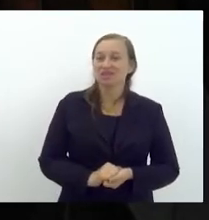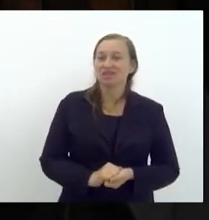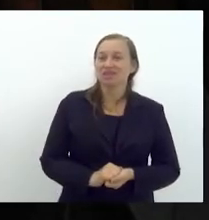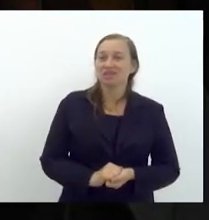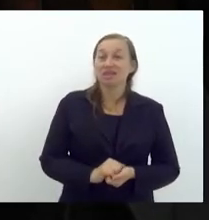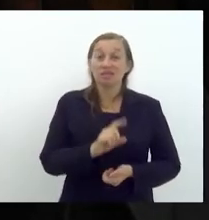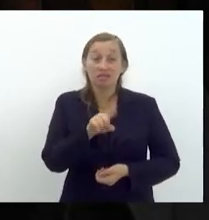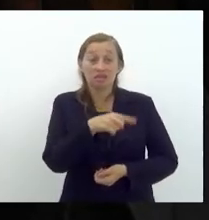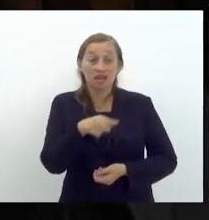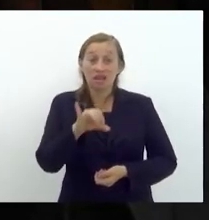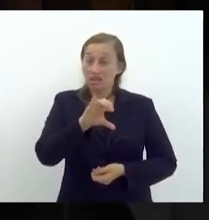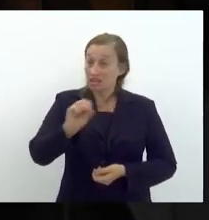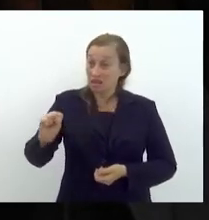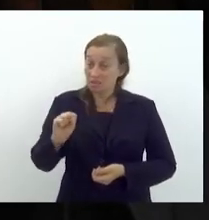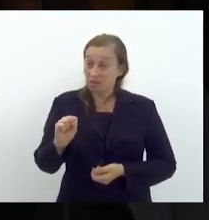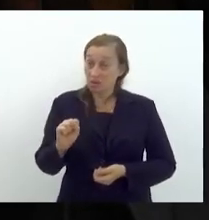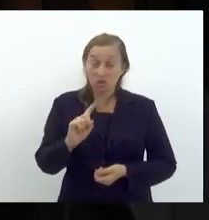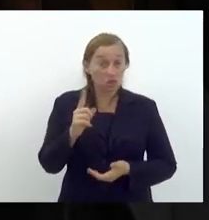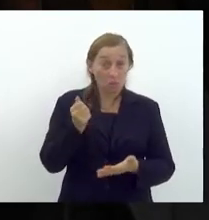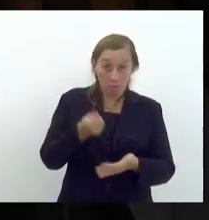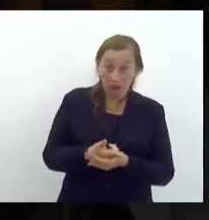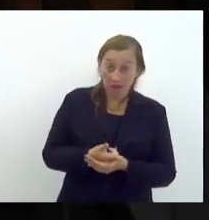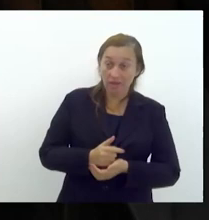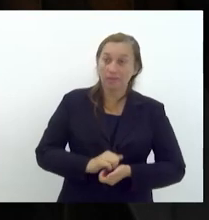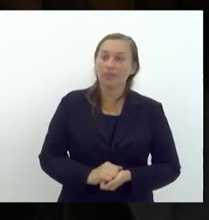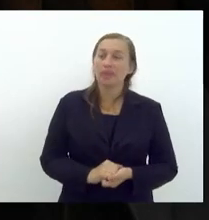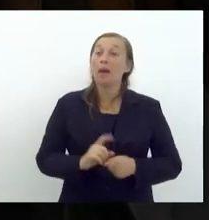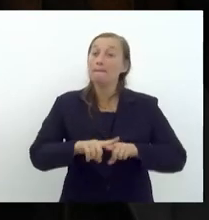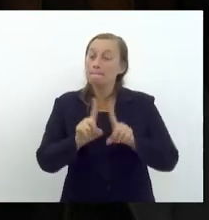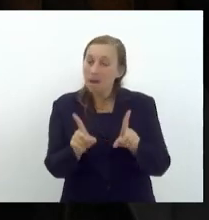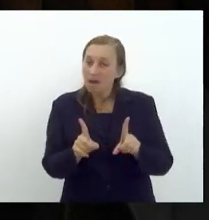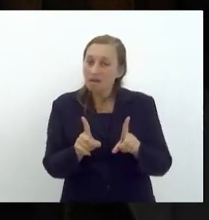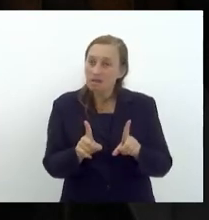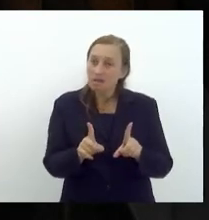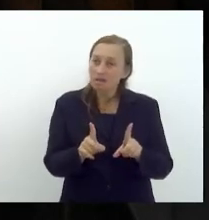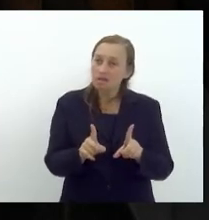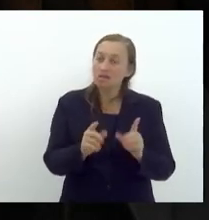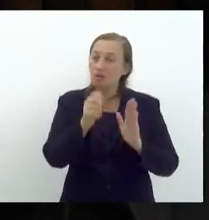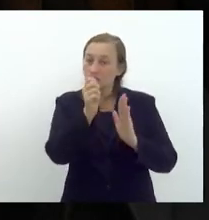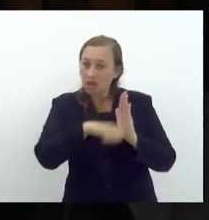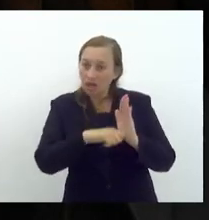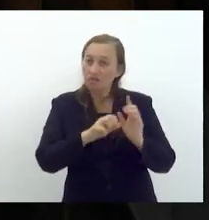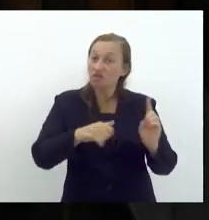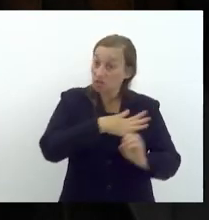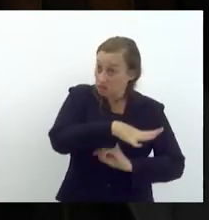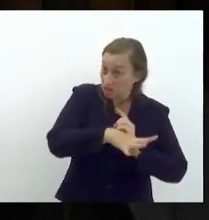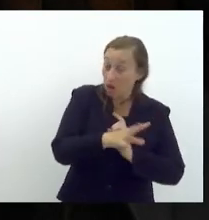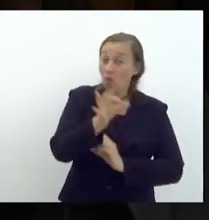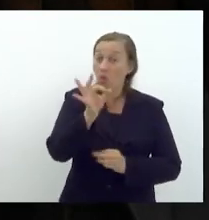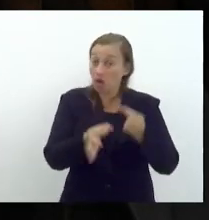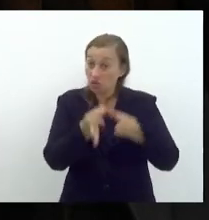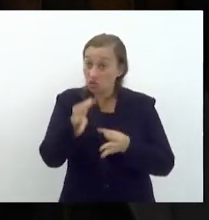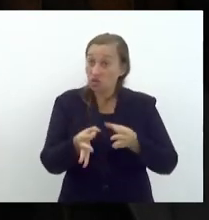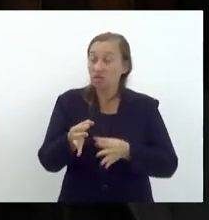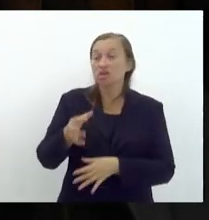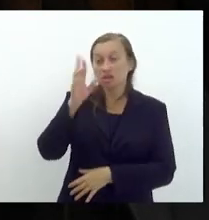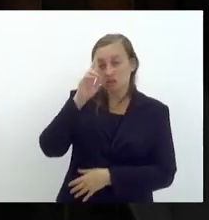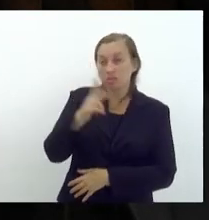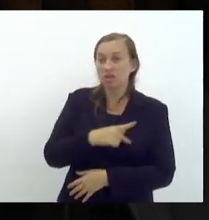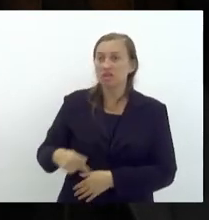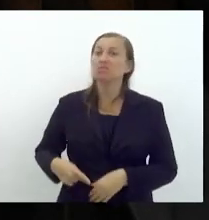isentar de ICMS aquilo que não paga mas a tarifa social seria justo pois não